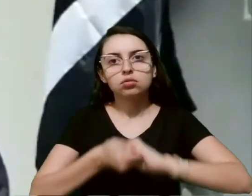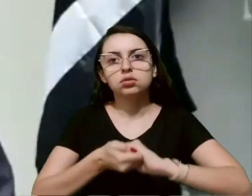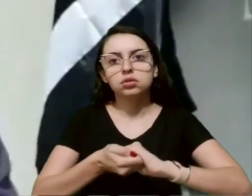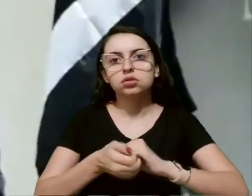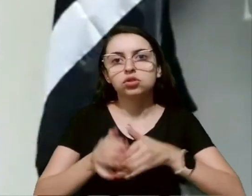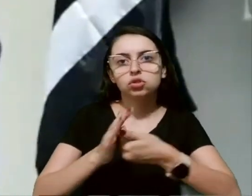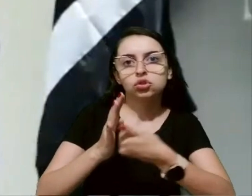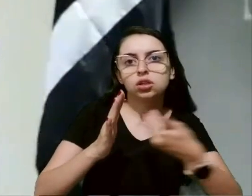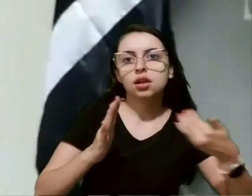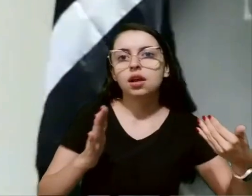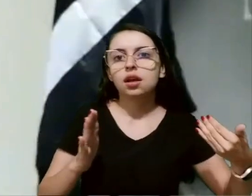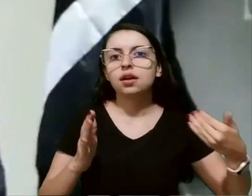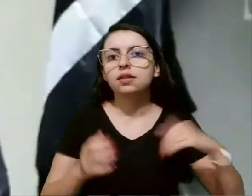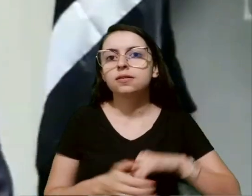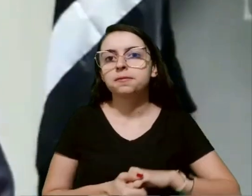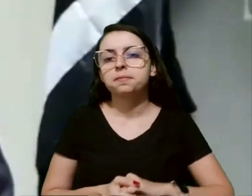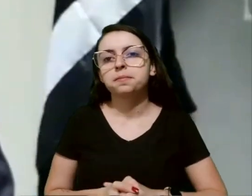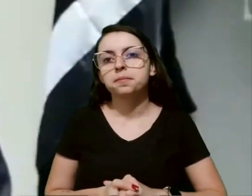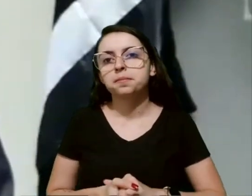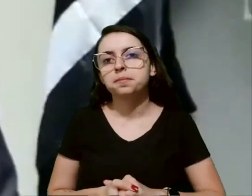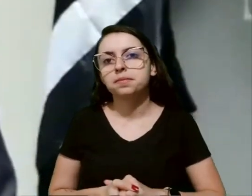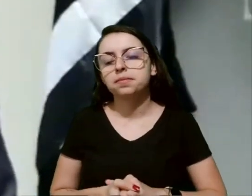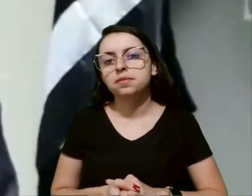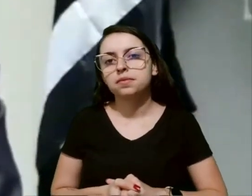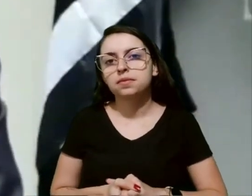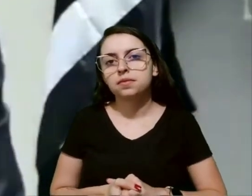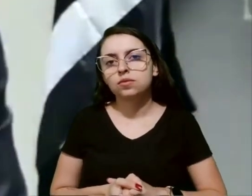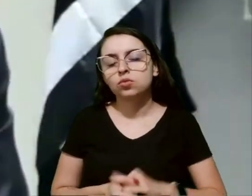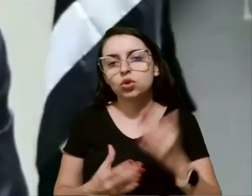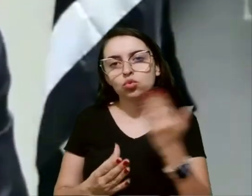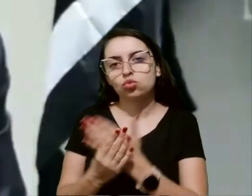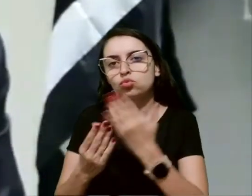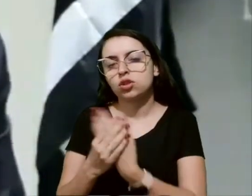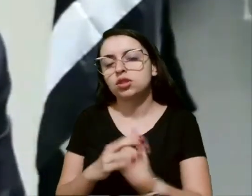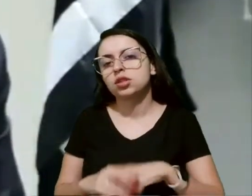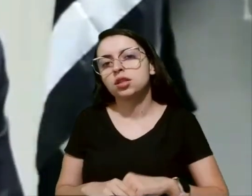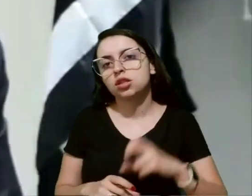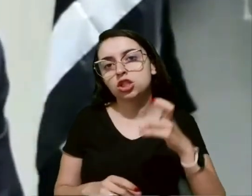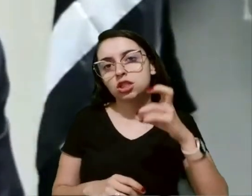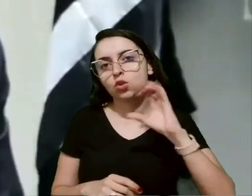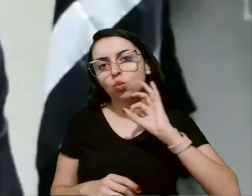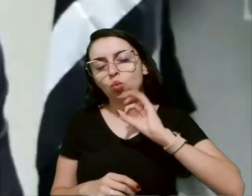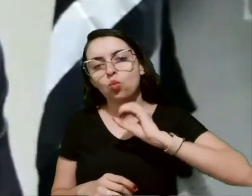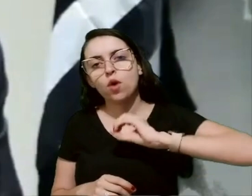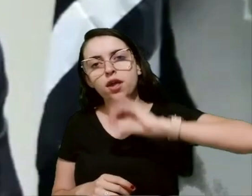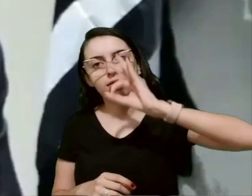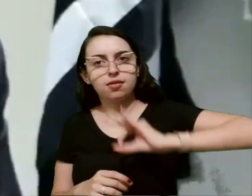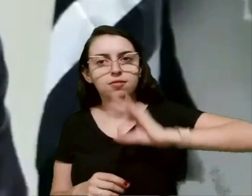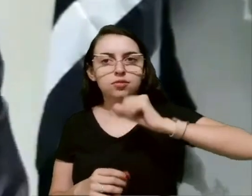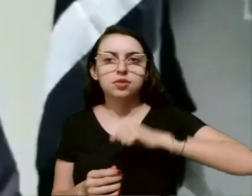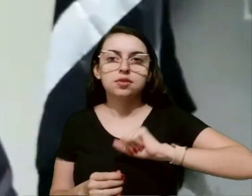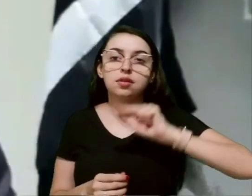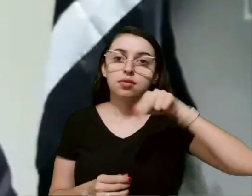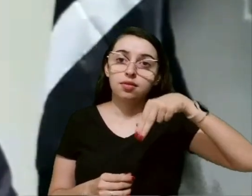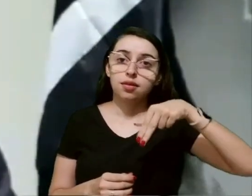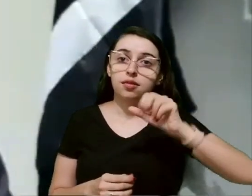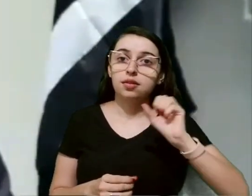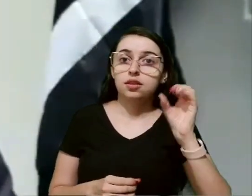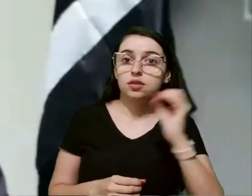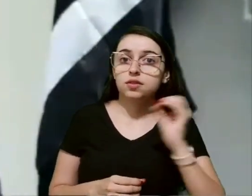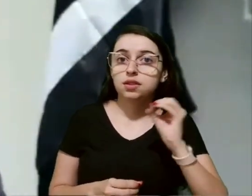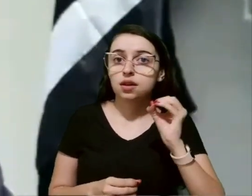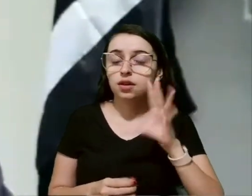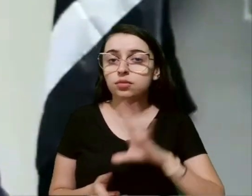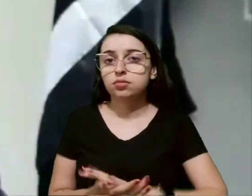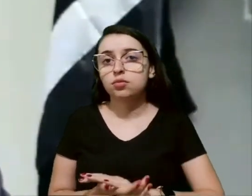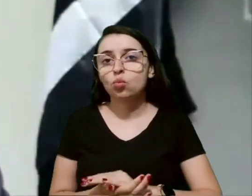ou seja, se você puder tirar o caso do sistema, a taxa de procedência converge para 50% e o N tende a zero. O que é